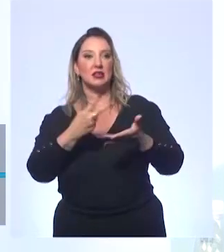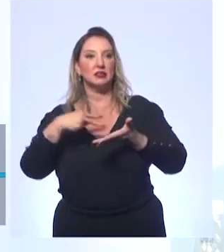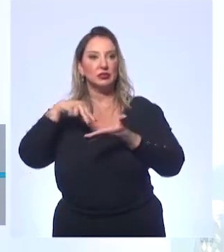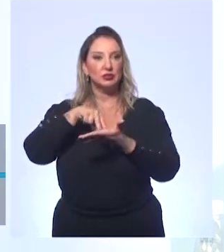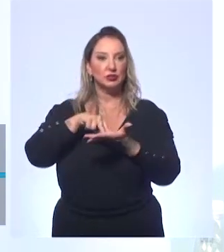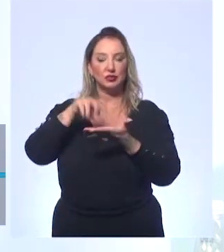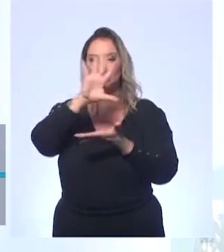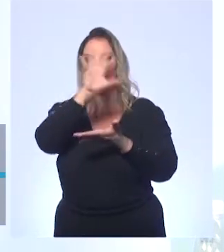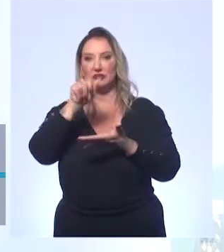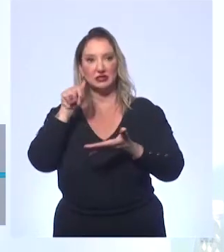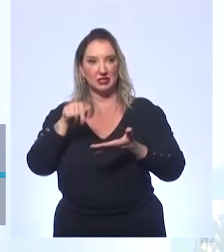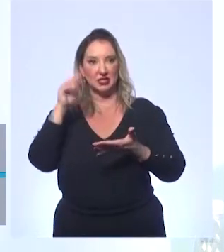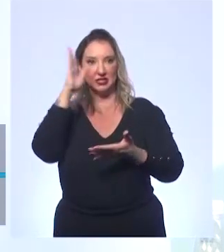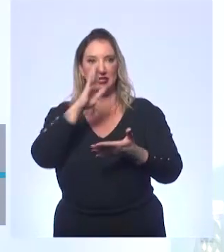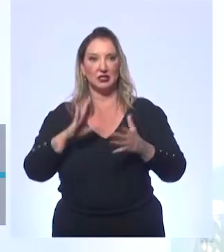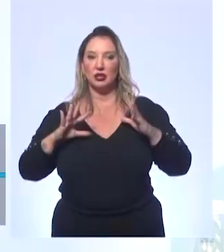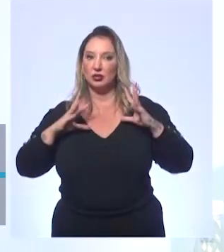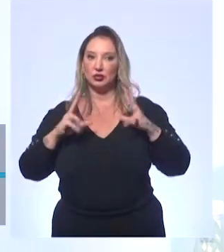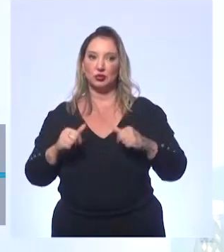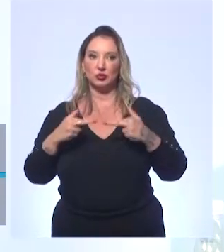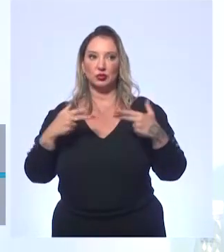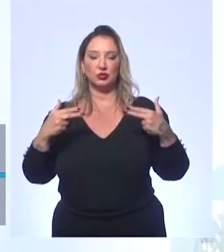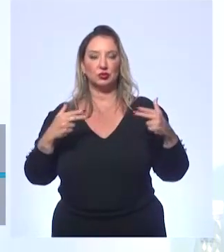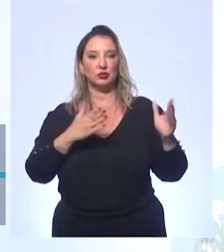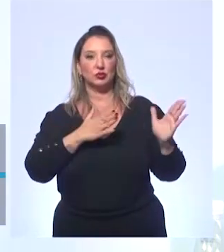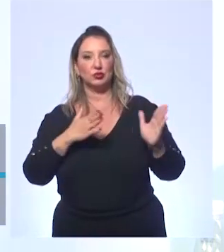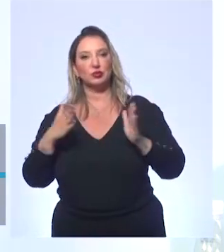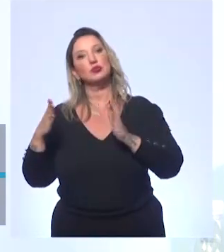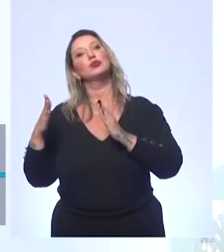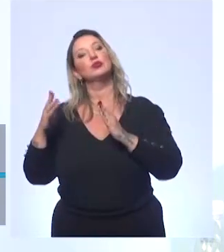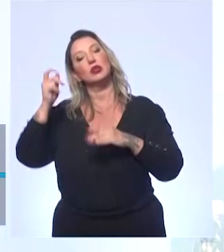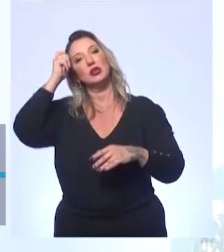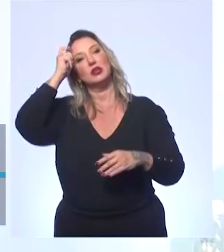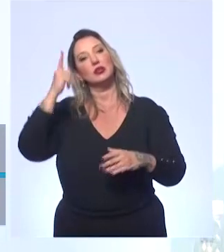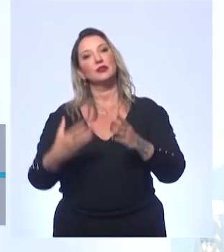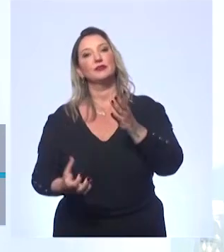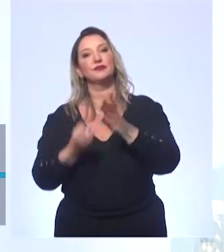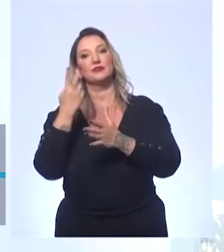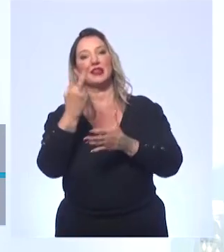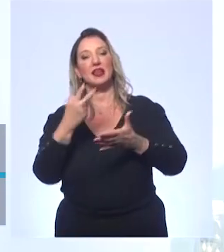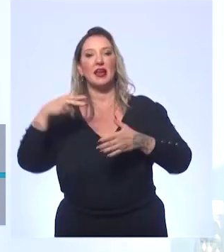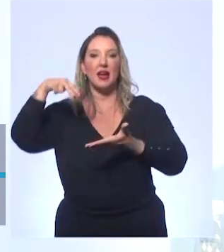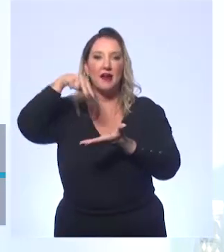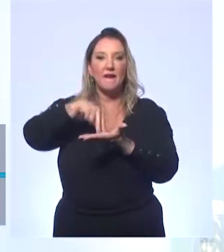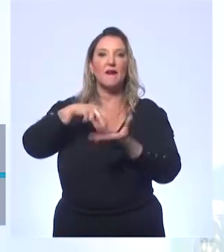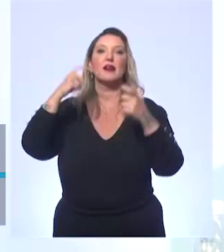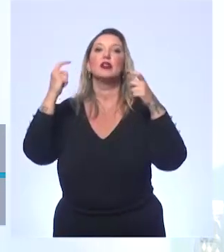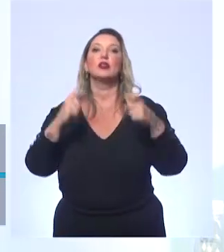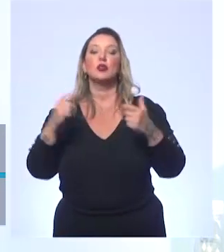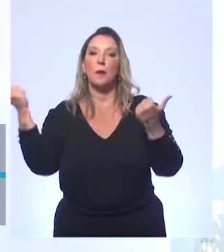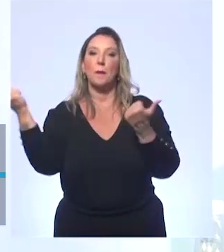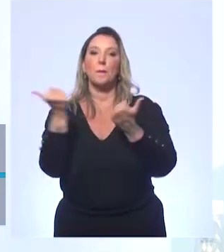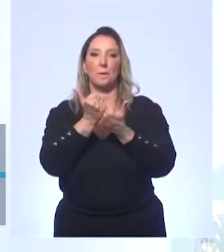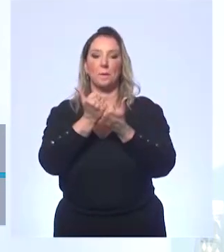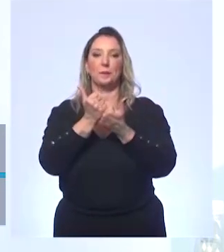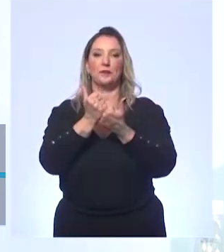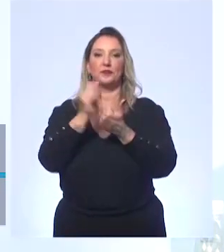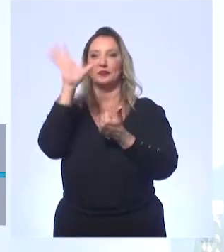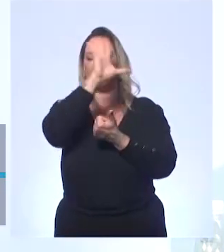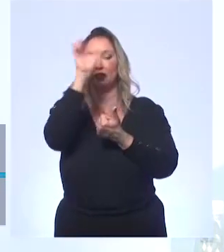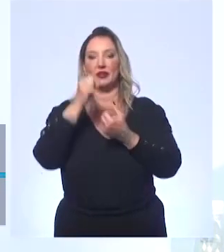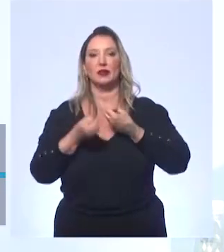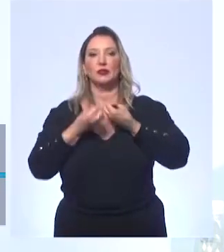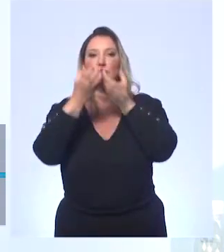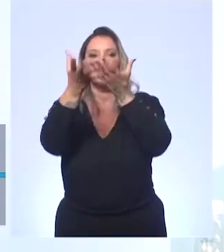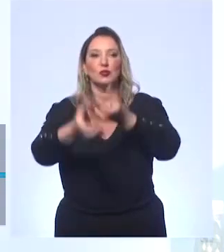da África no Brasil toda essa produção cultural que é a resistência, é o lugar da África, e ela é